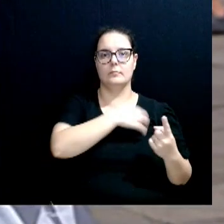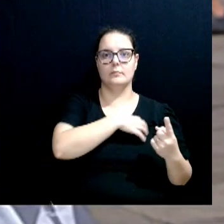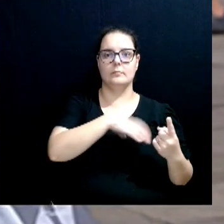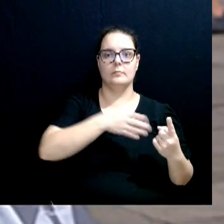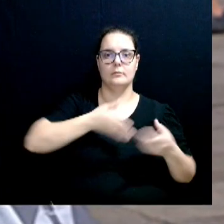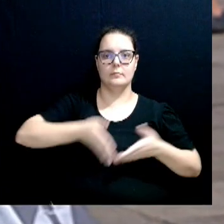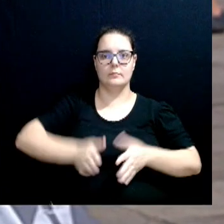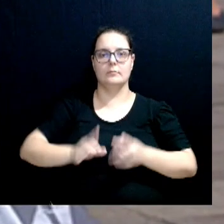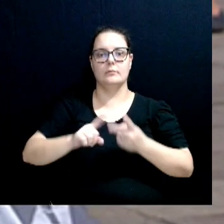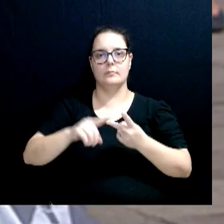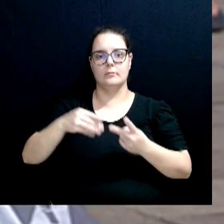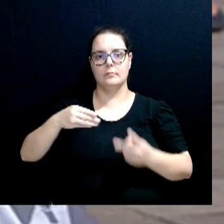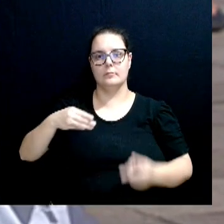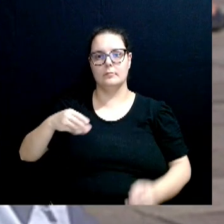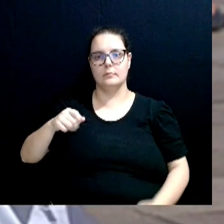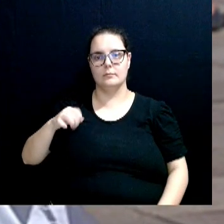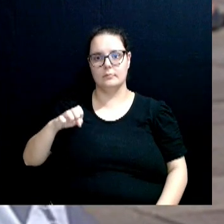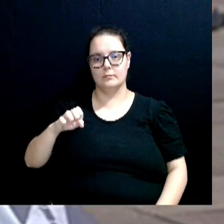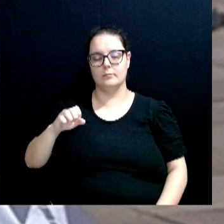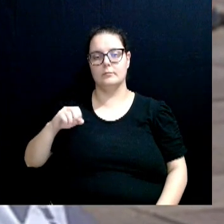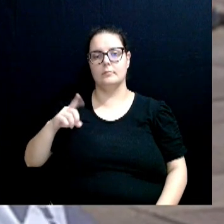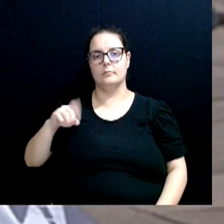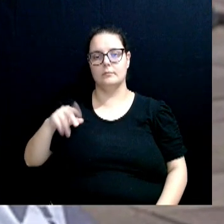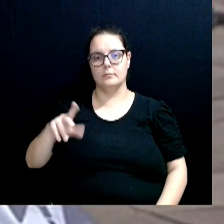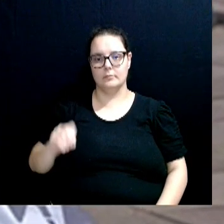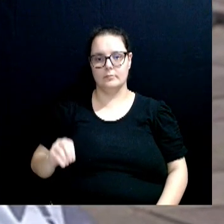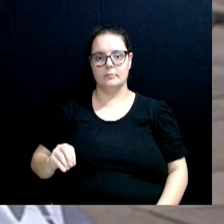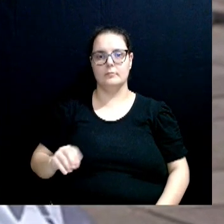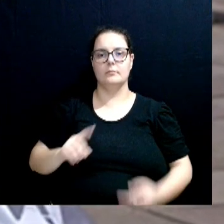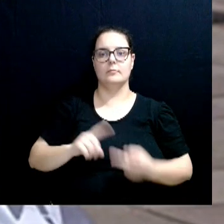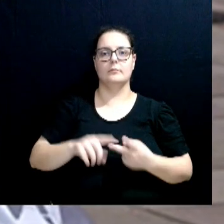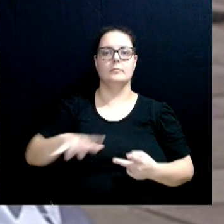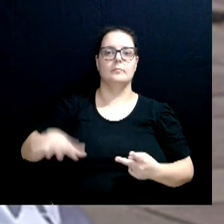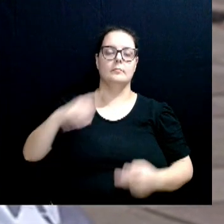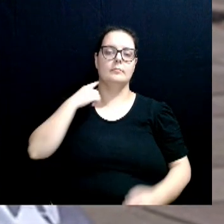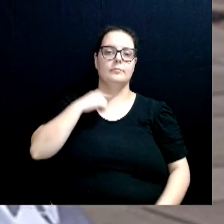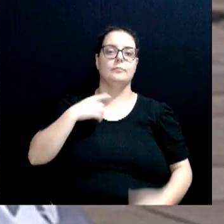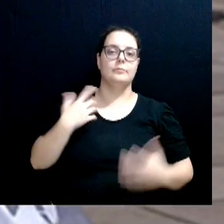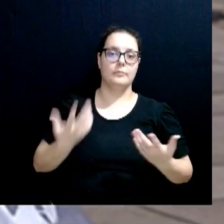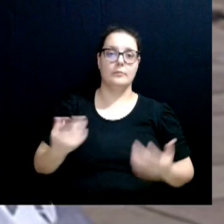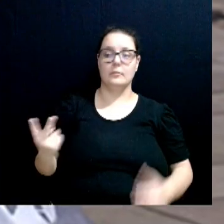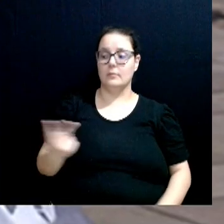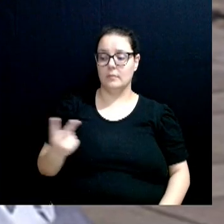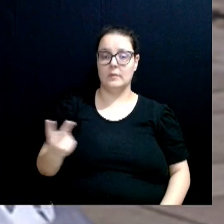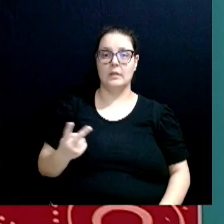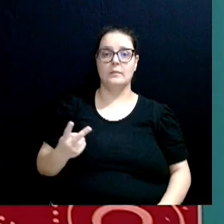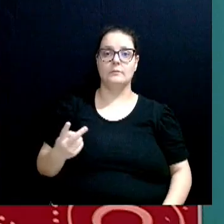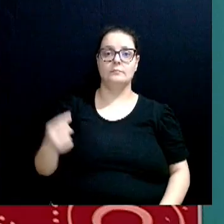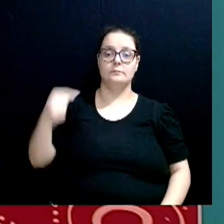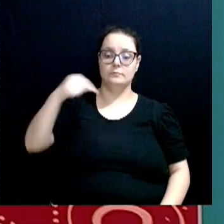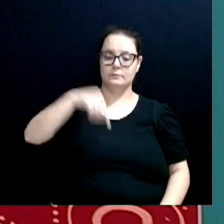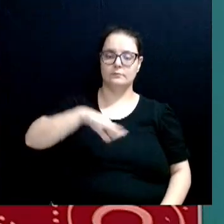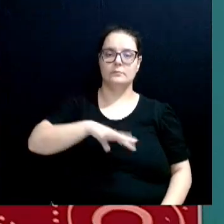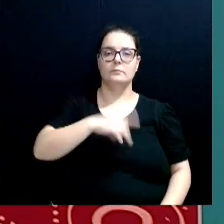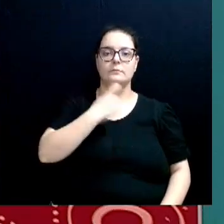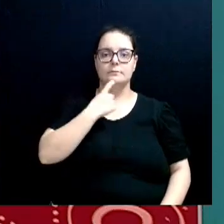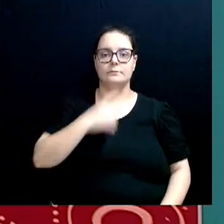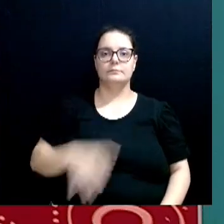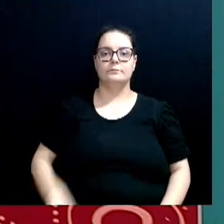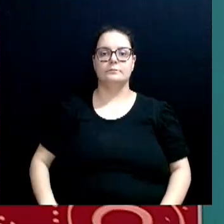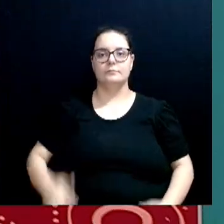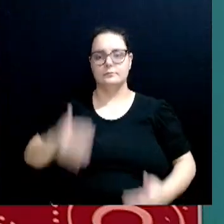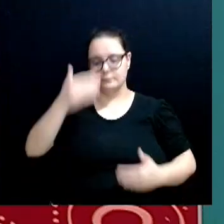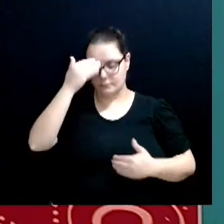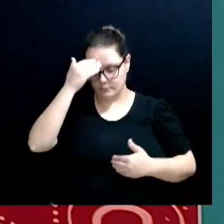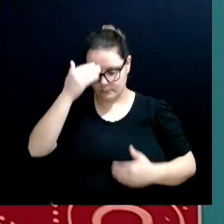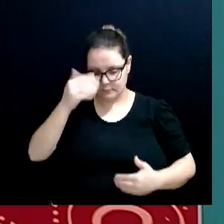Dango, ela é da região de Minas Gerais. Então elas vêm por essa cidade e elas agradecem. Aqui elas